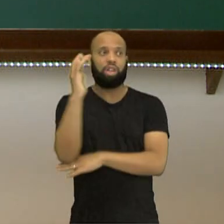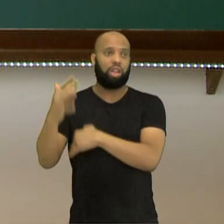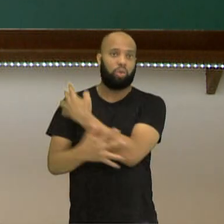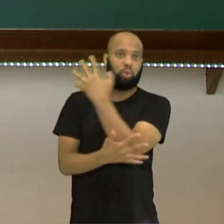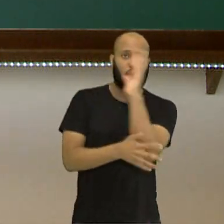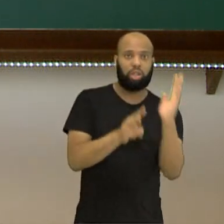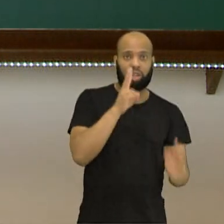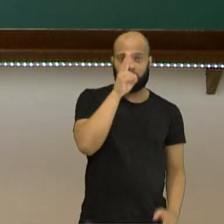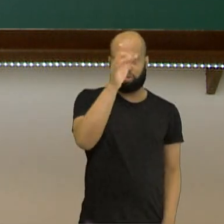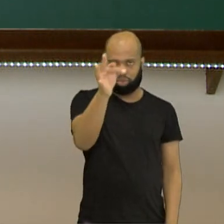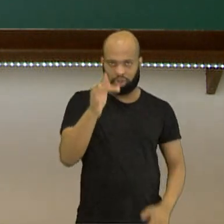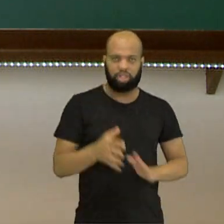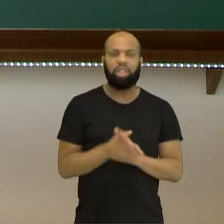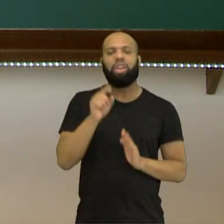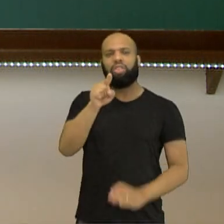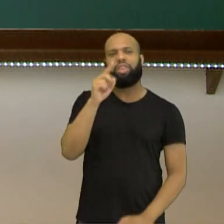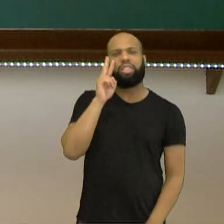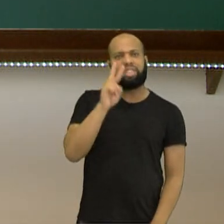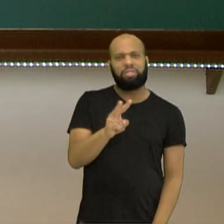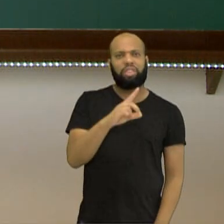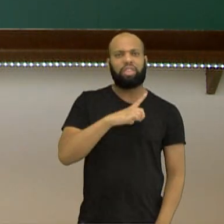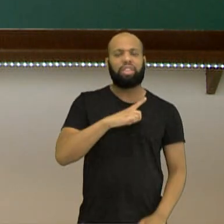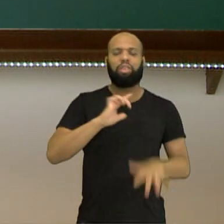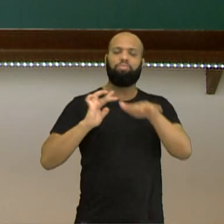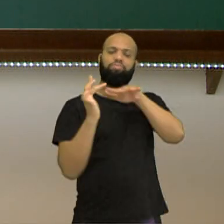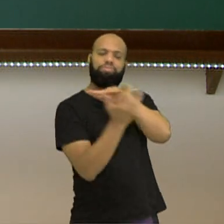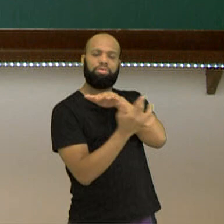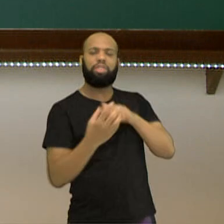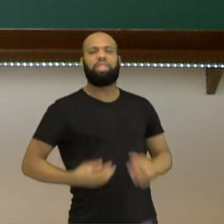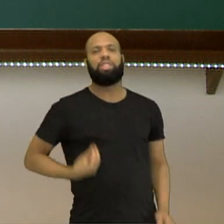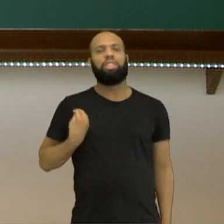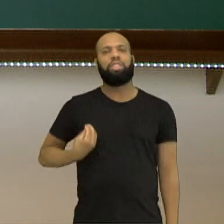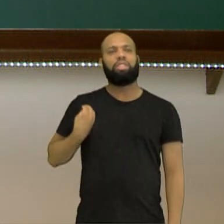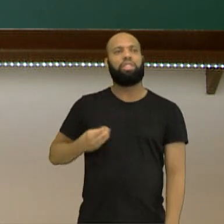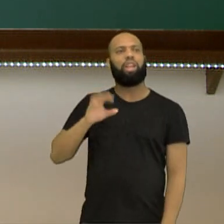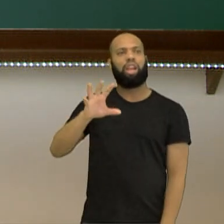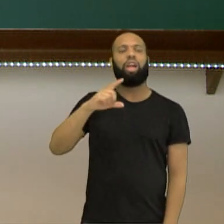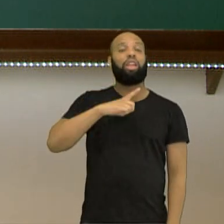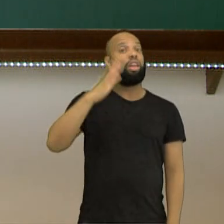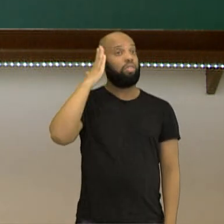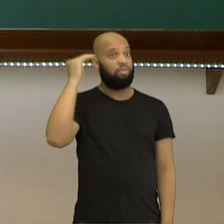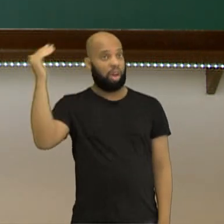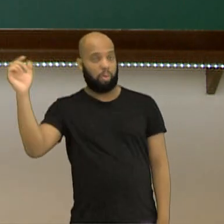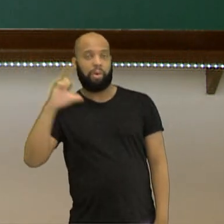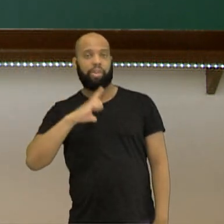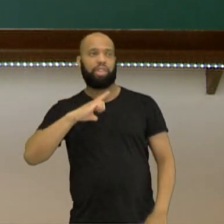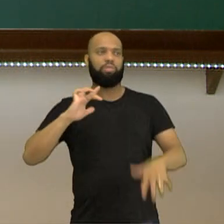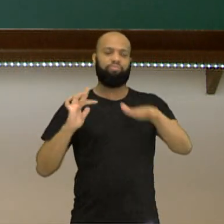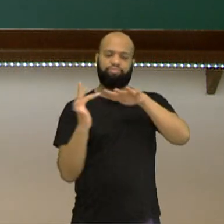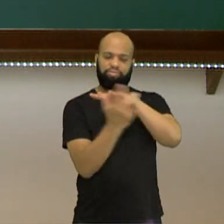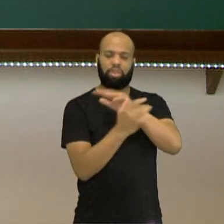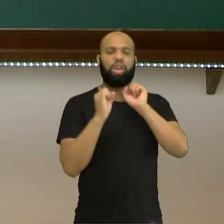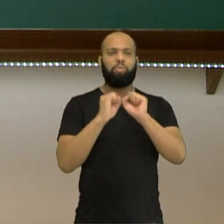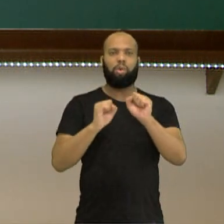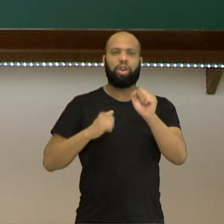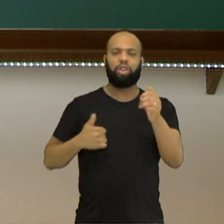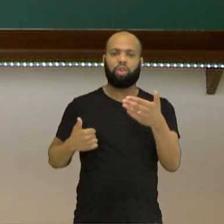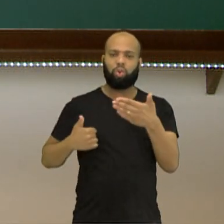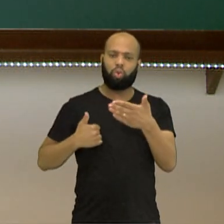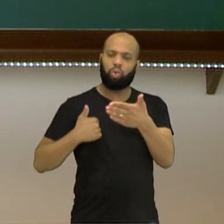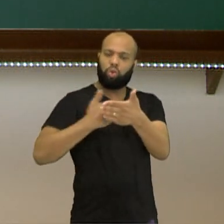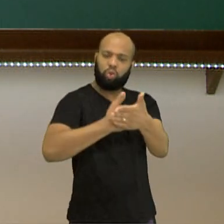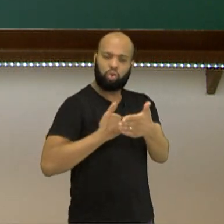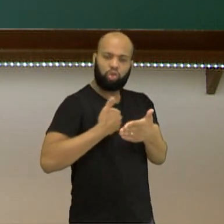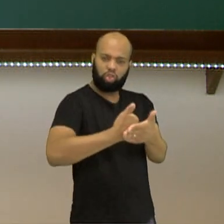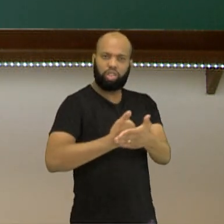ali? Está na rede social. Uma rede social famosa por aí, você pode curtir, dar um